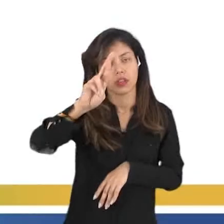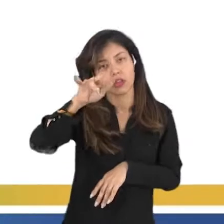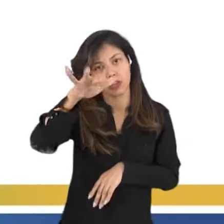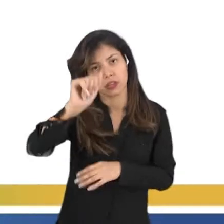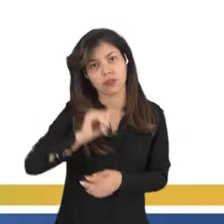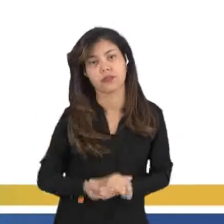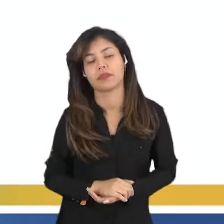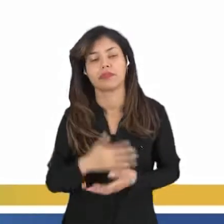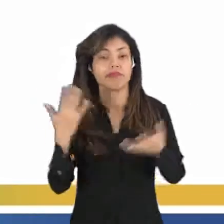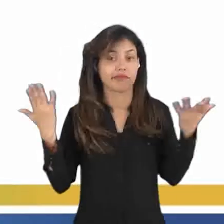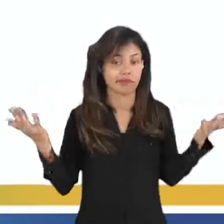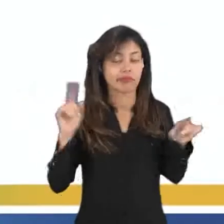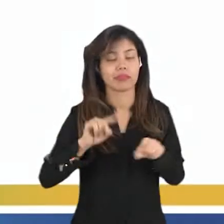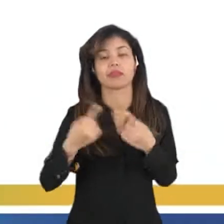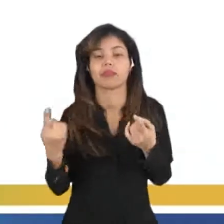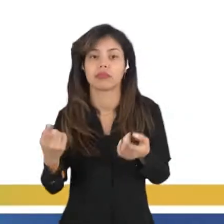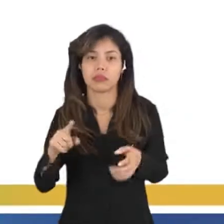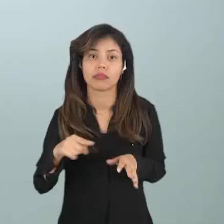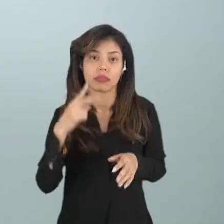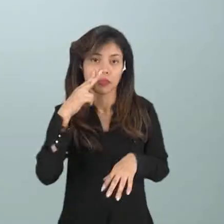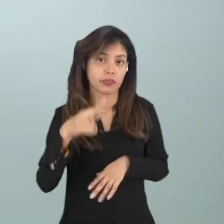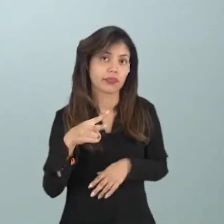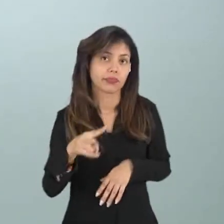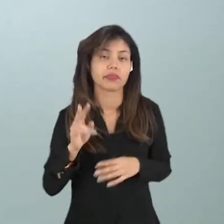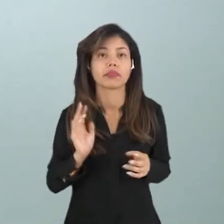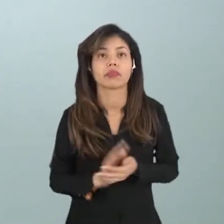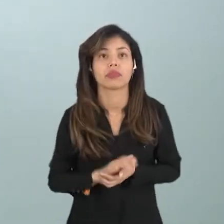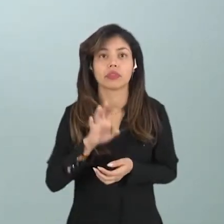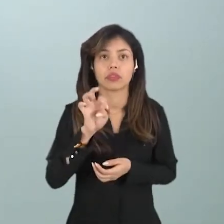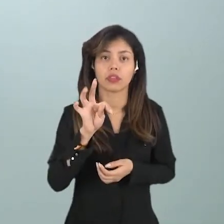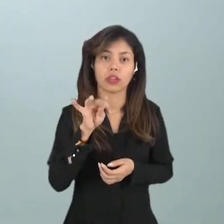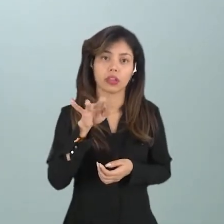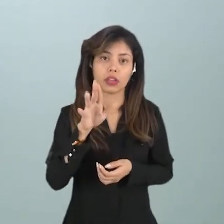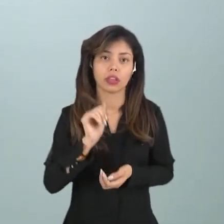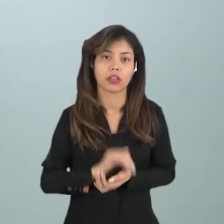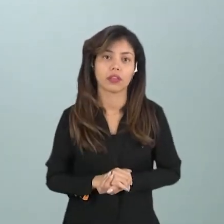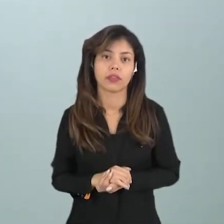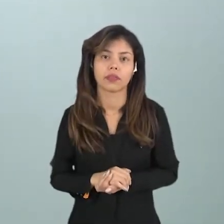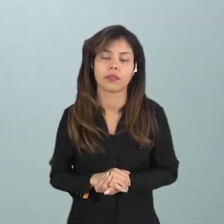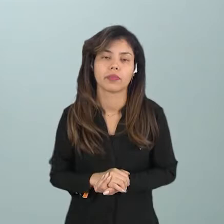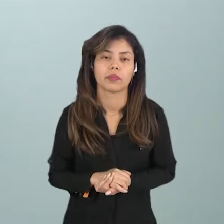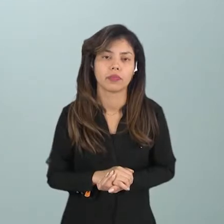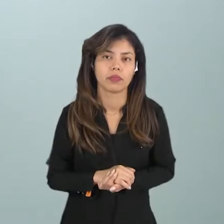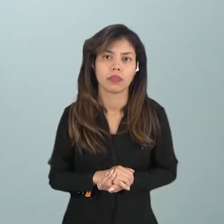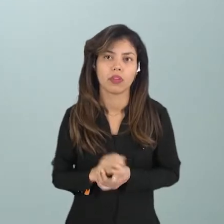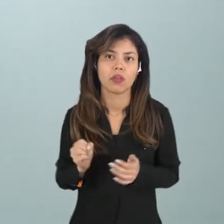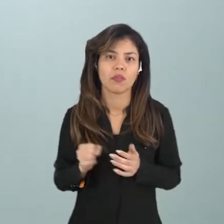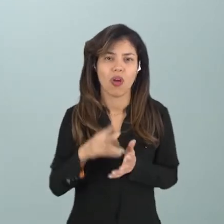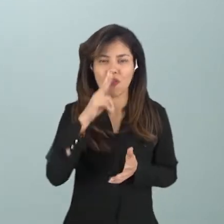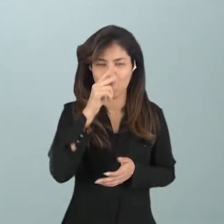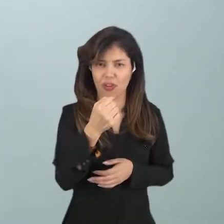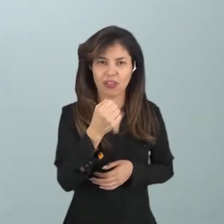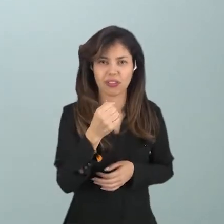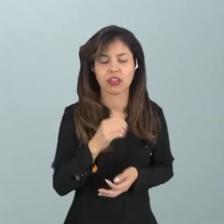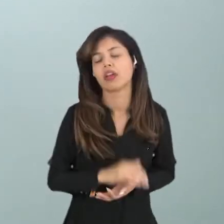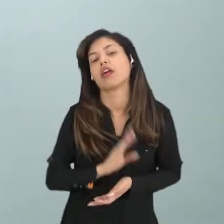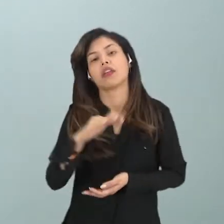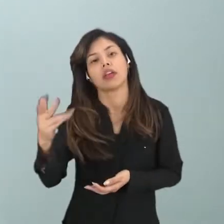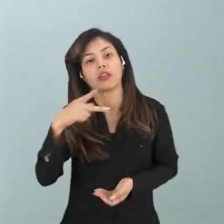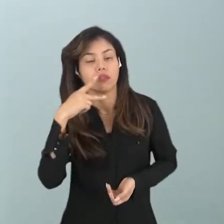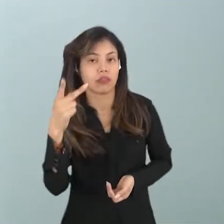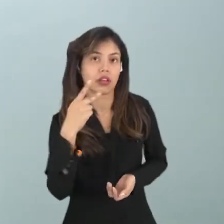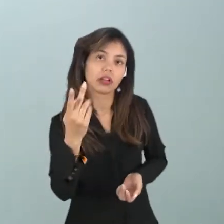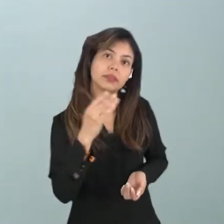étnica. Então, mais uma vez, a gente está vendo aí a questão étnica muito